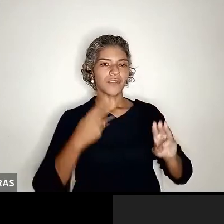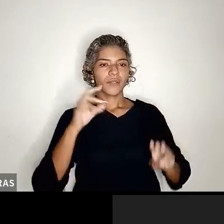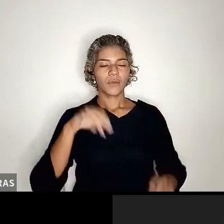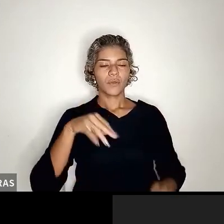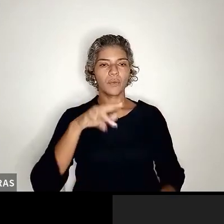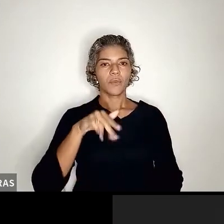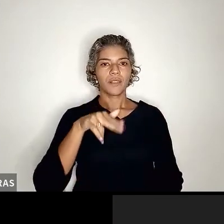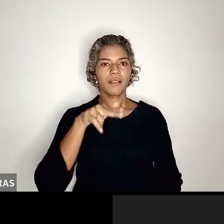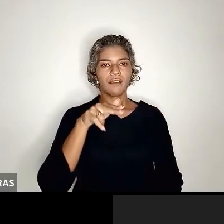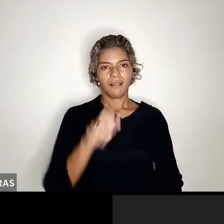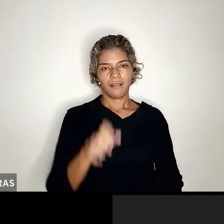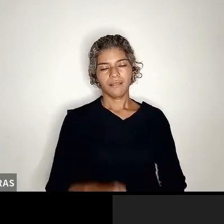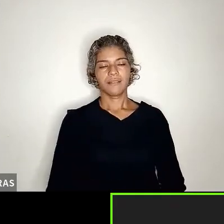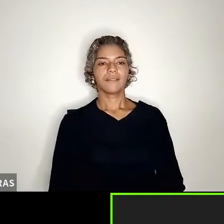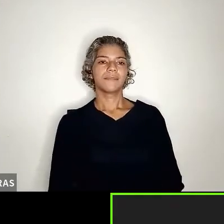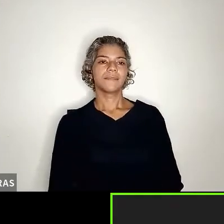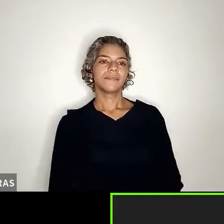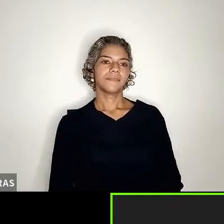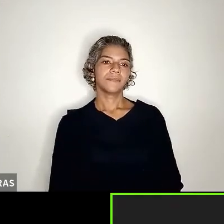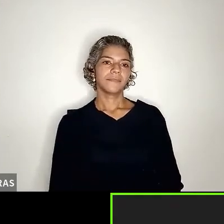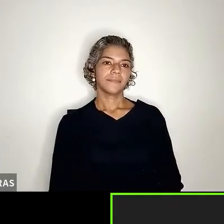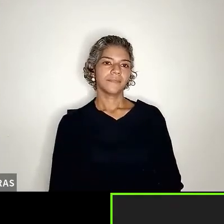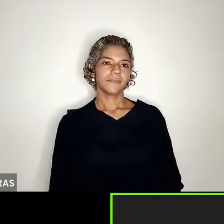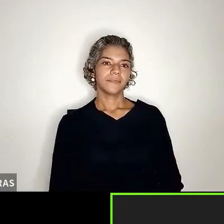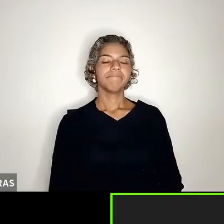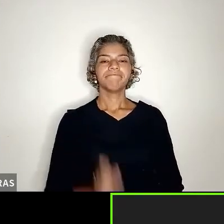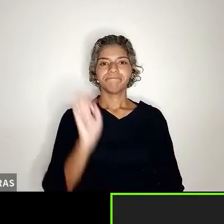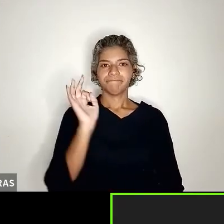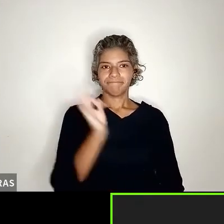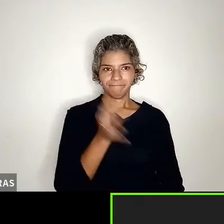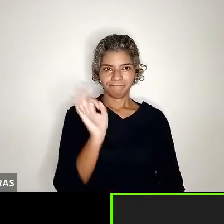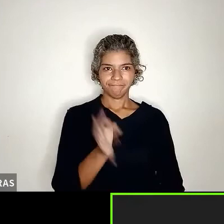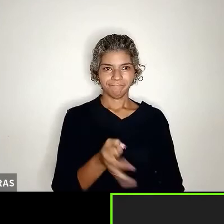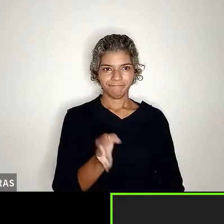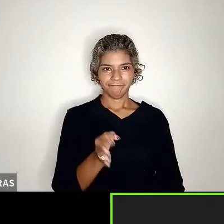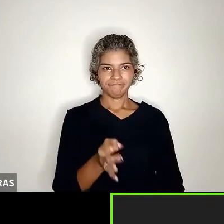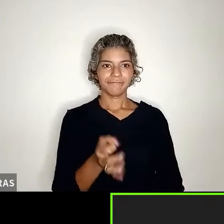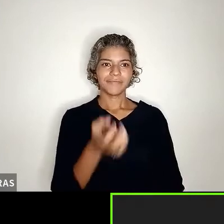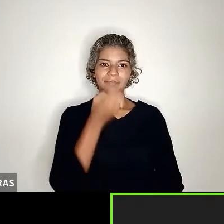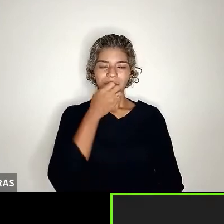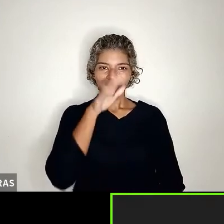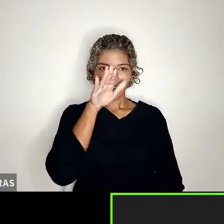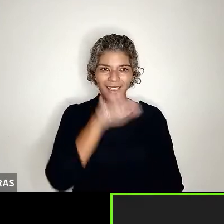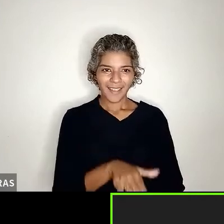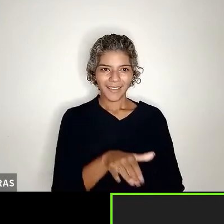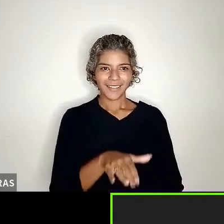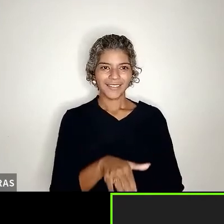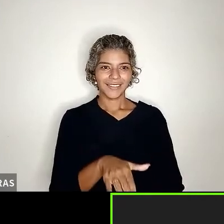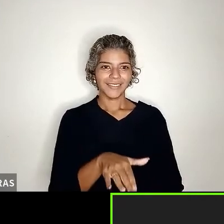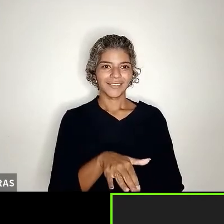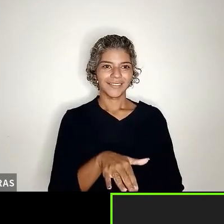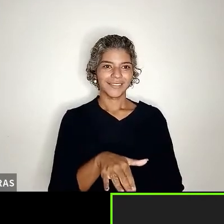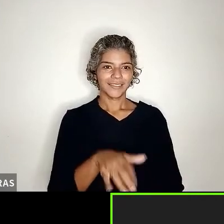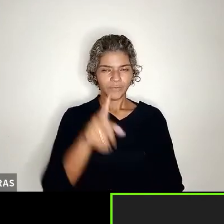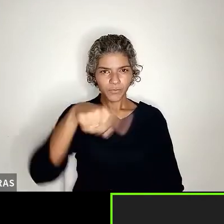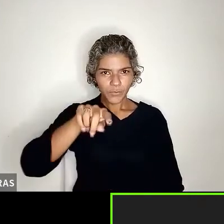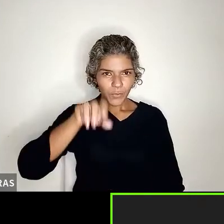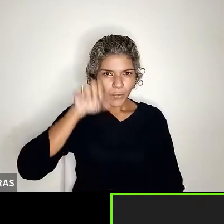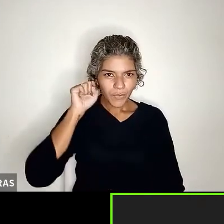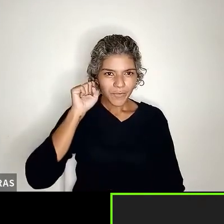Vida. Isso, eu... Boa tarde. Estão me ouvindo?